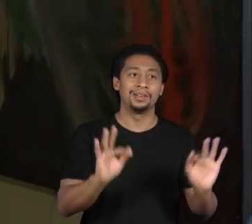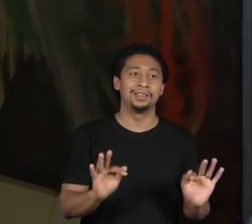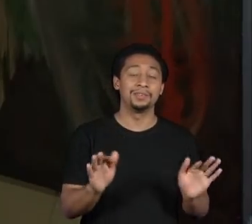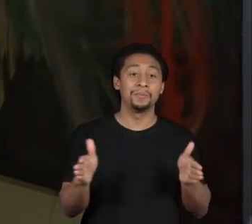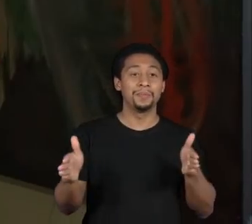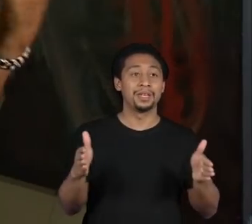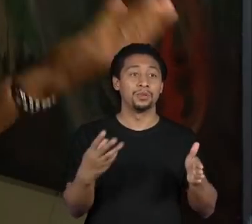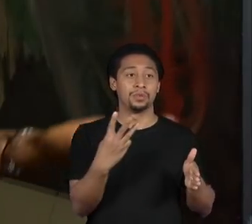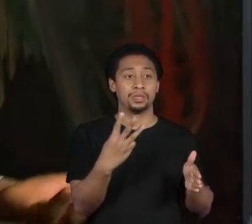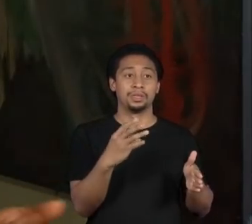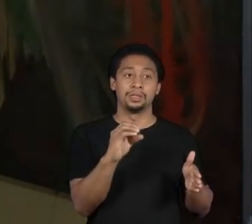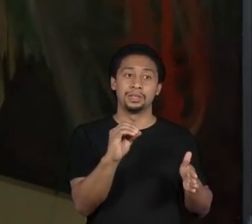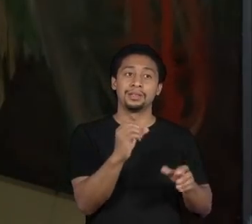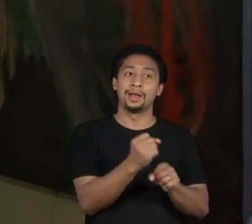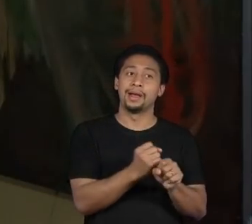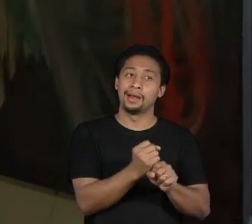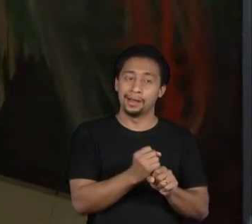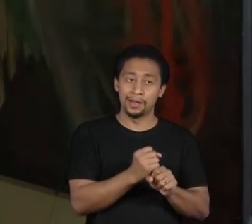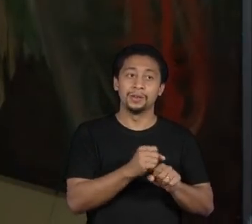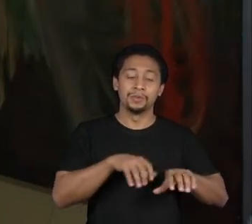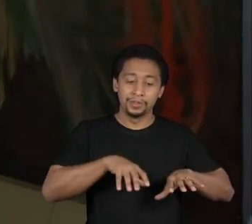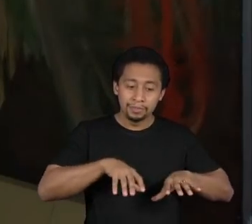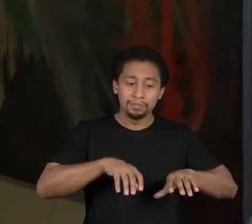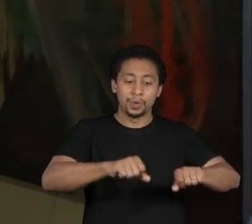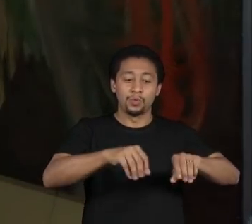floresta. Nós temos que cuidar dela.